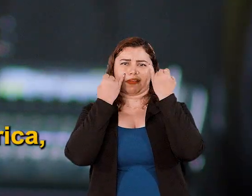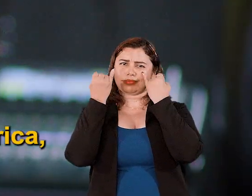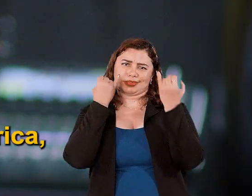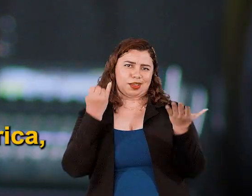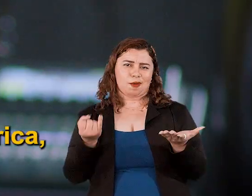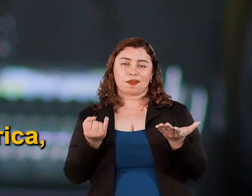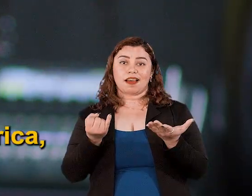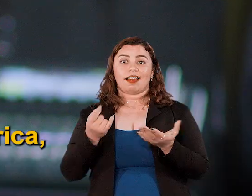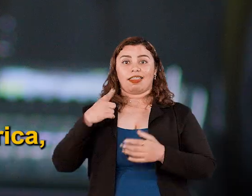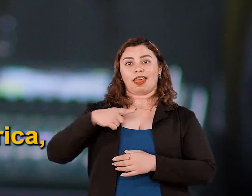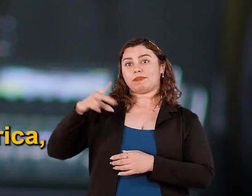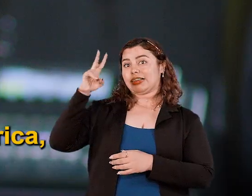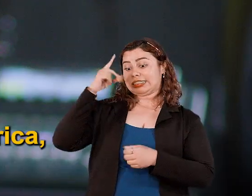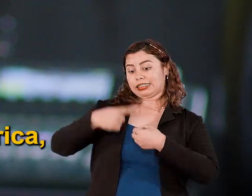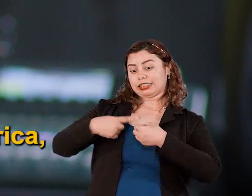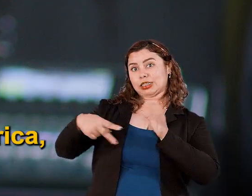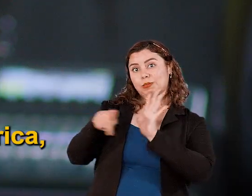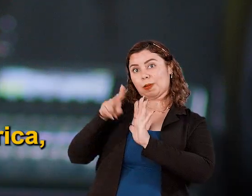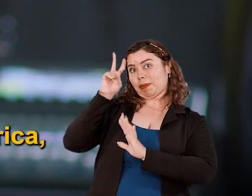uma cidade histórica,